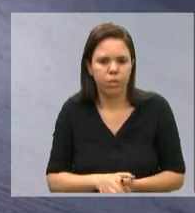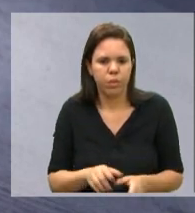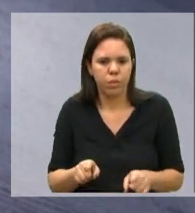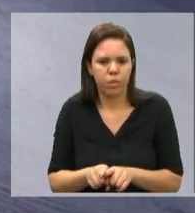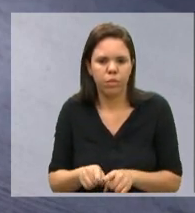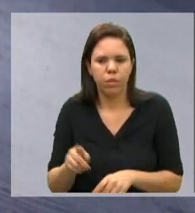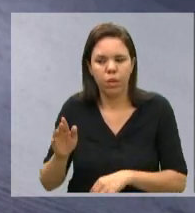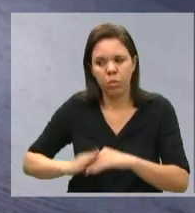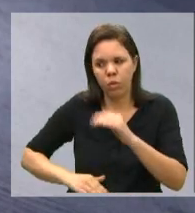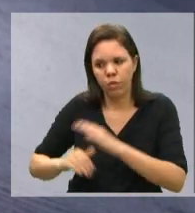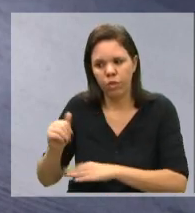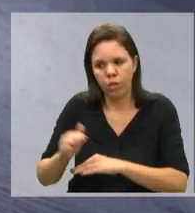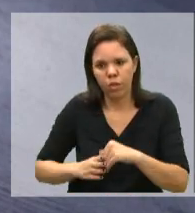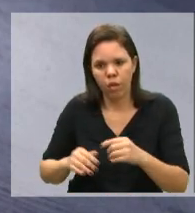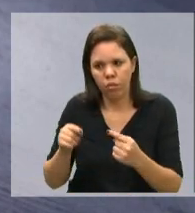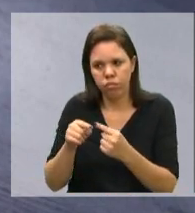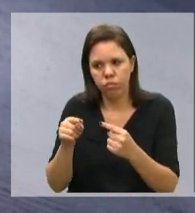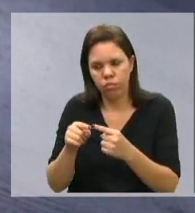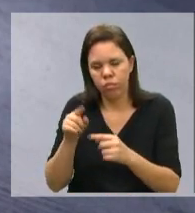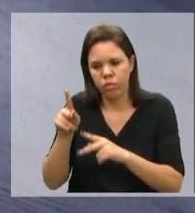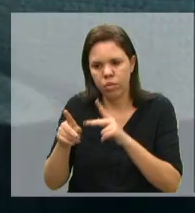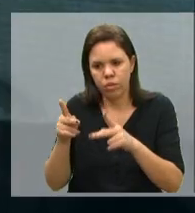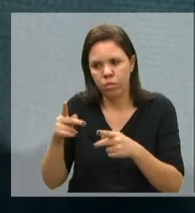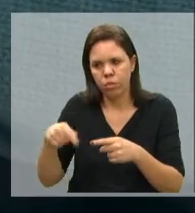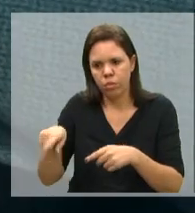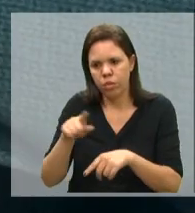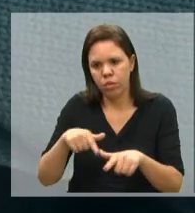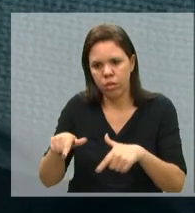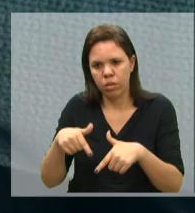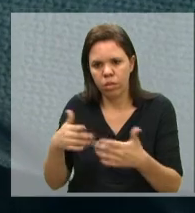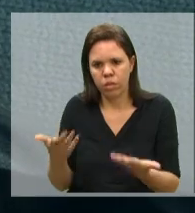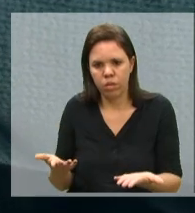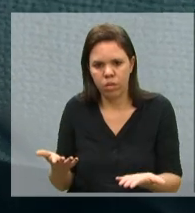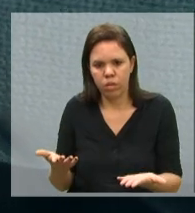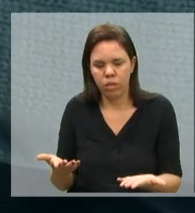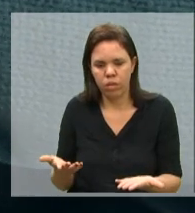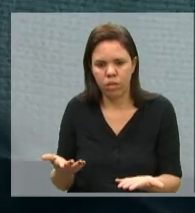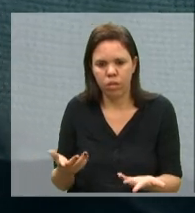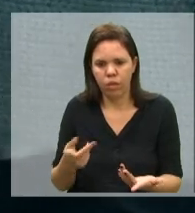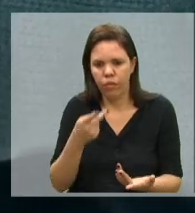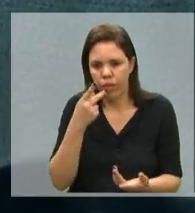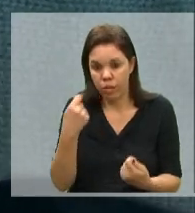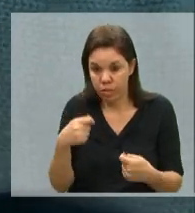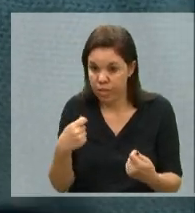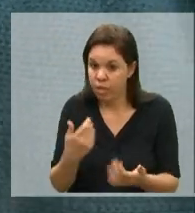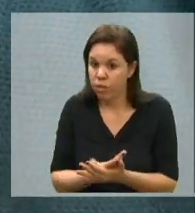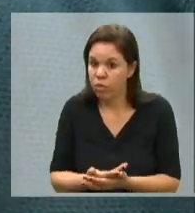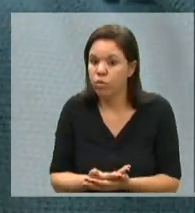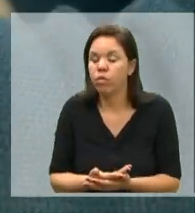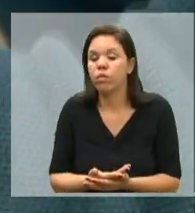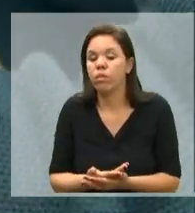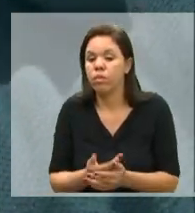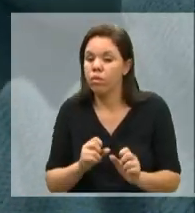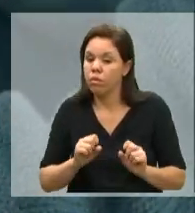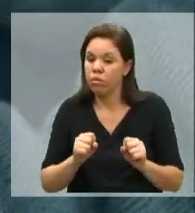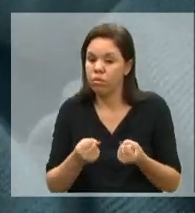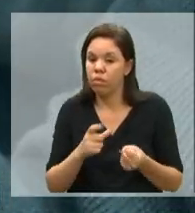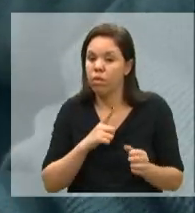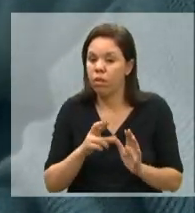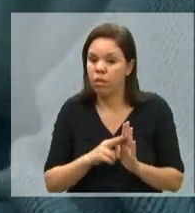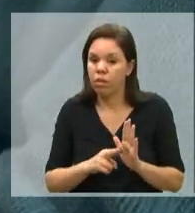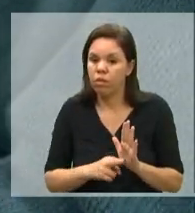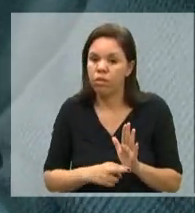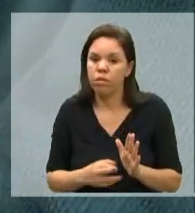de profissional que o mercado está demandando. Quando a professora mencionava, olha, mas o aluno precisa estudar, precisa ter